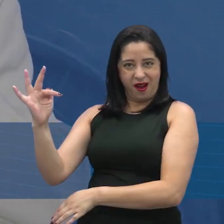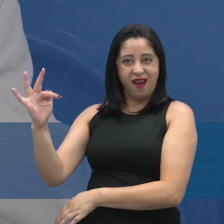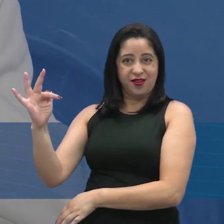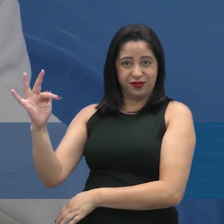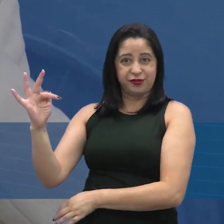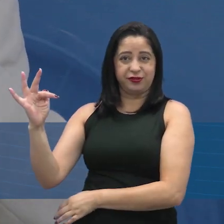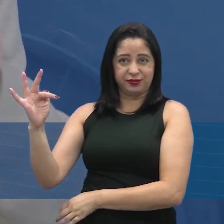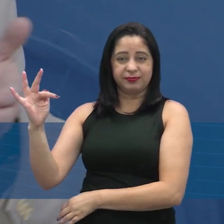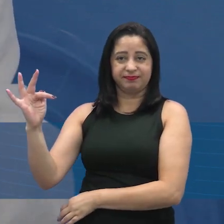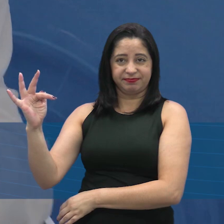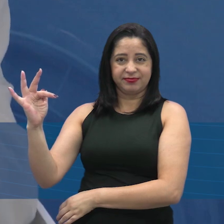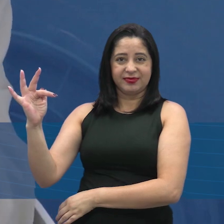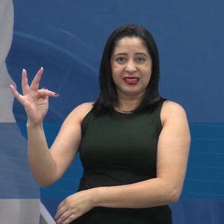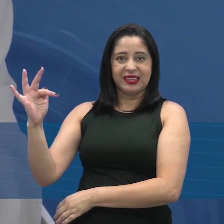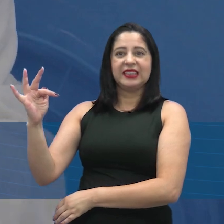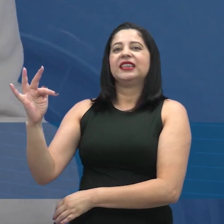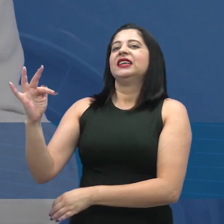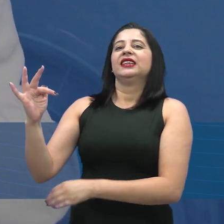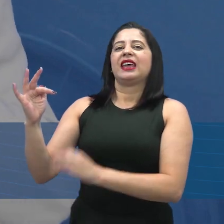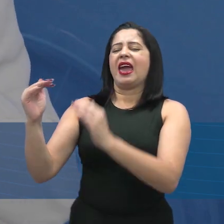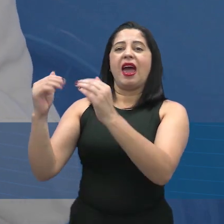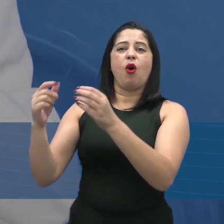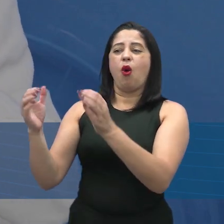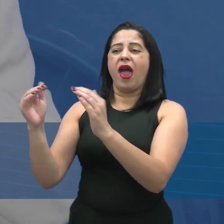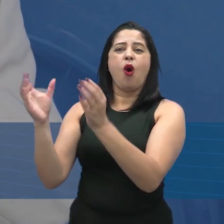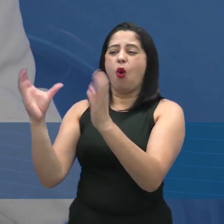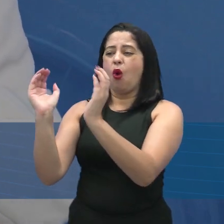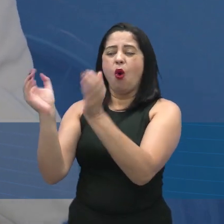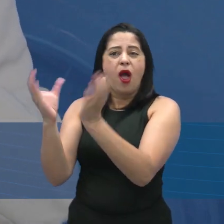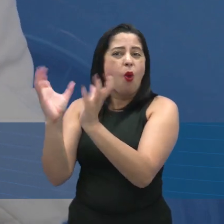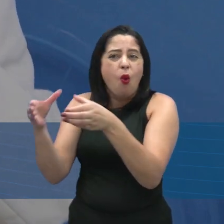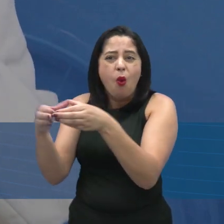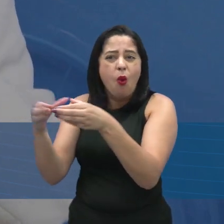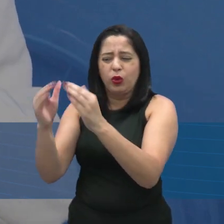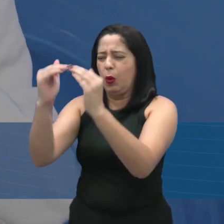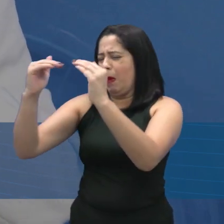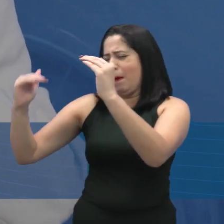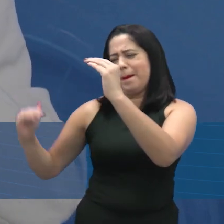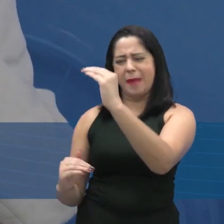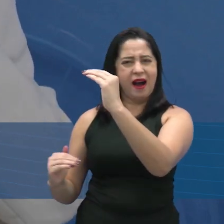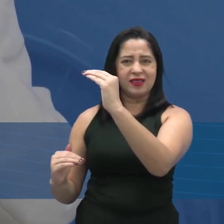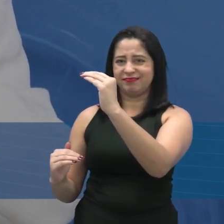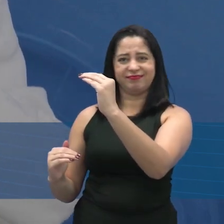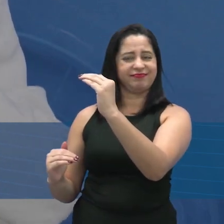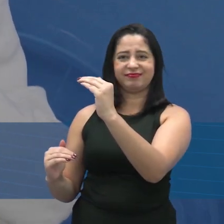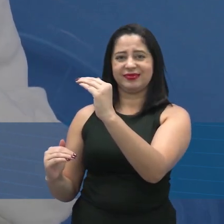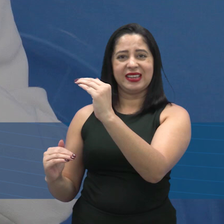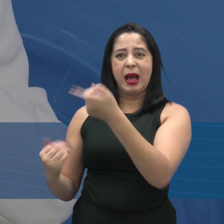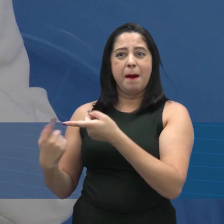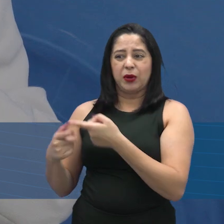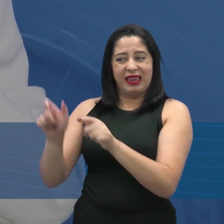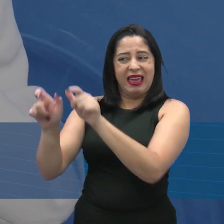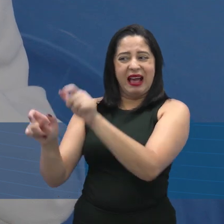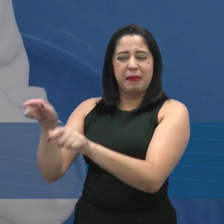classe, né, que na verdade é uma subclasse, né, que hoje, economicamente, a gente nem cita muito isso do